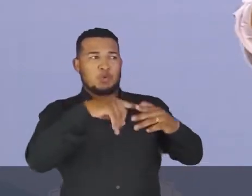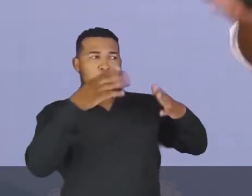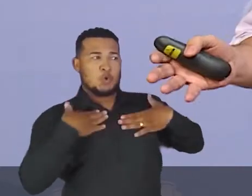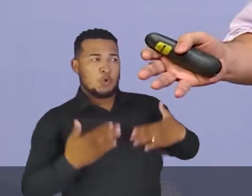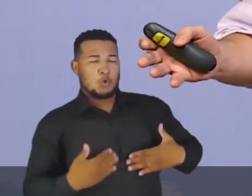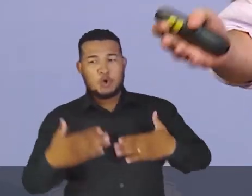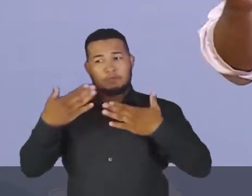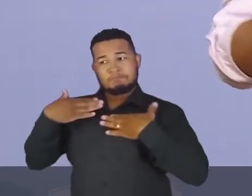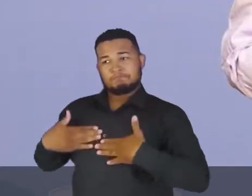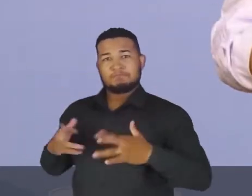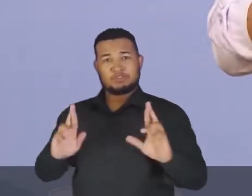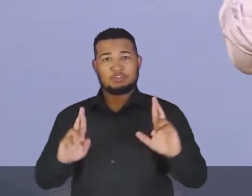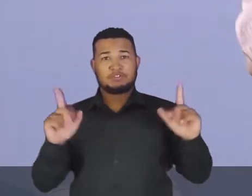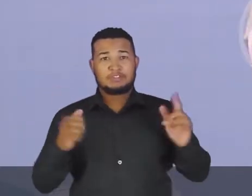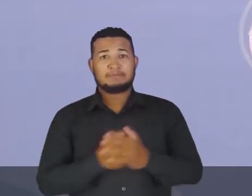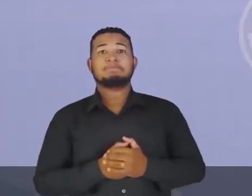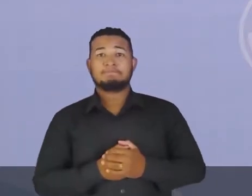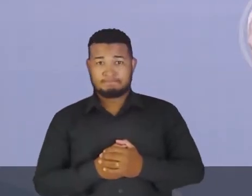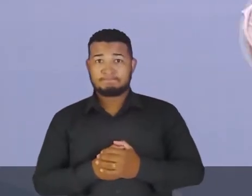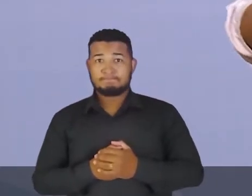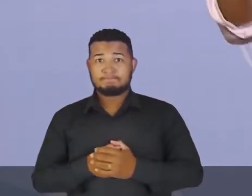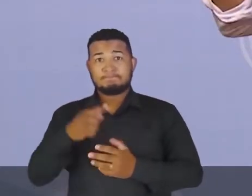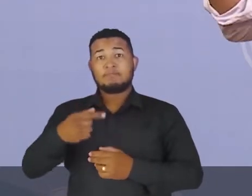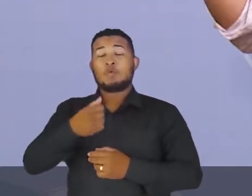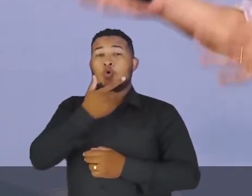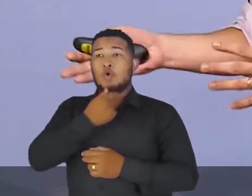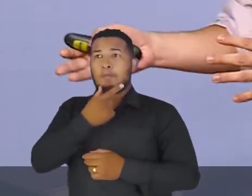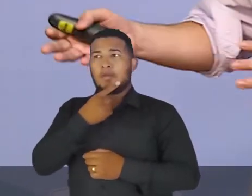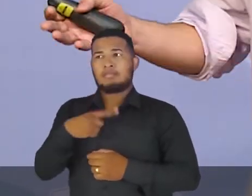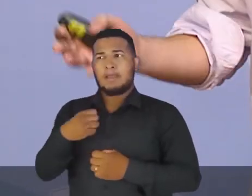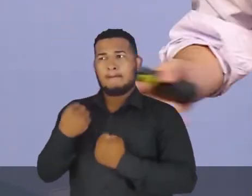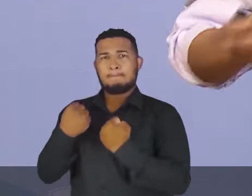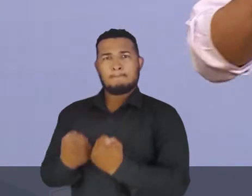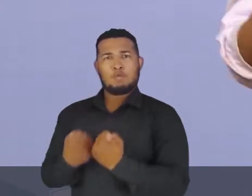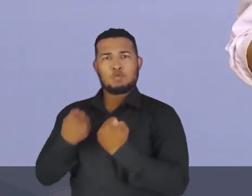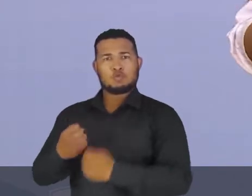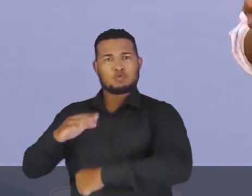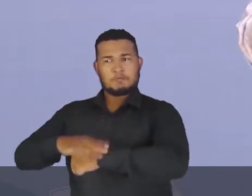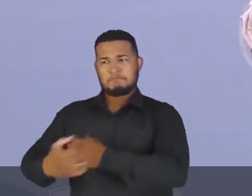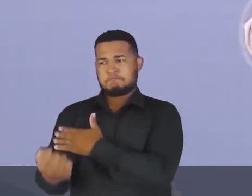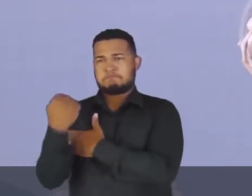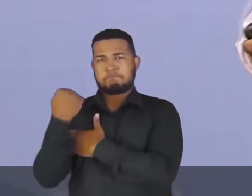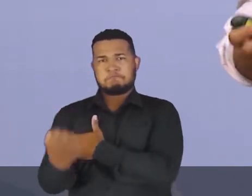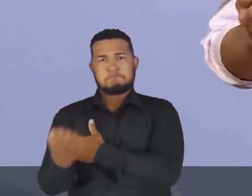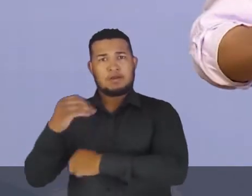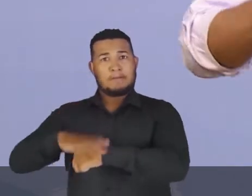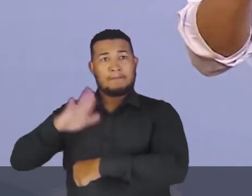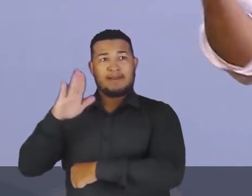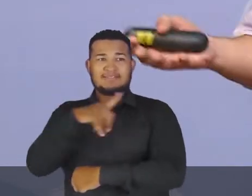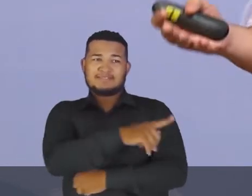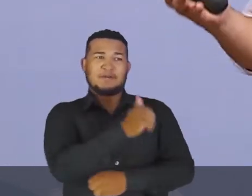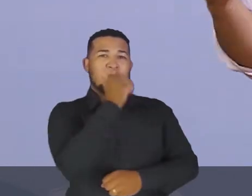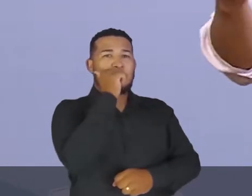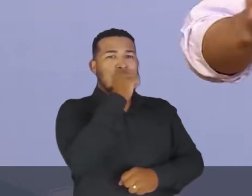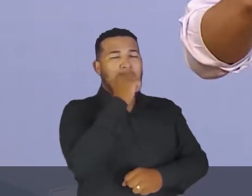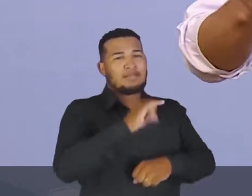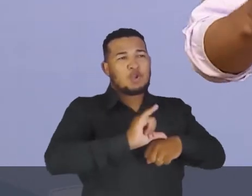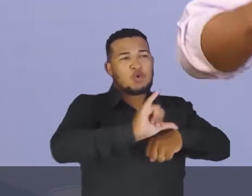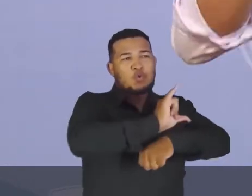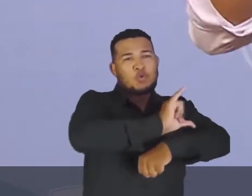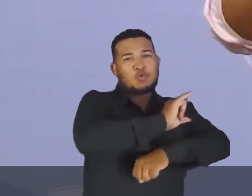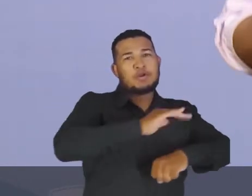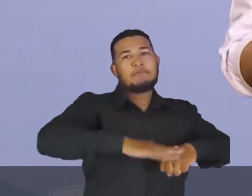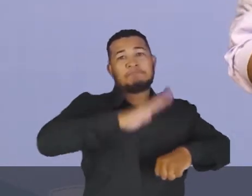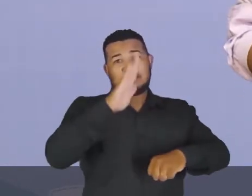do homem e da mulher. Então, o homem tem mais músculo e a mulher tem mais gordura. Isso faz com que as mulheres, na maioria das vezes, possuam